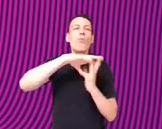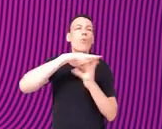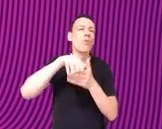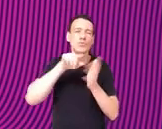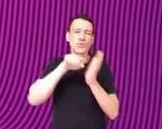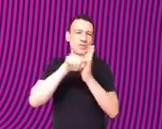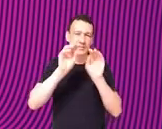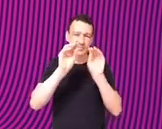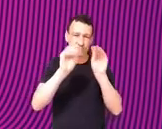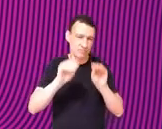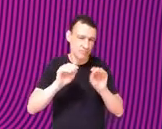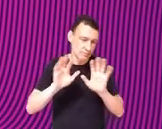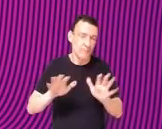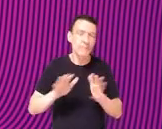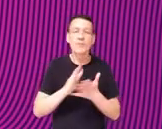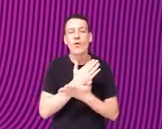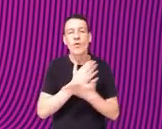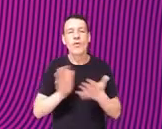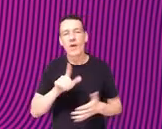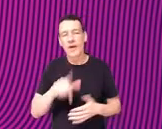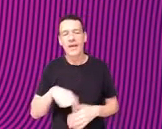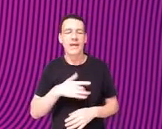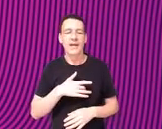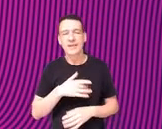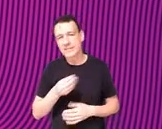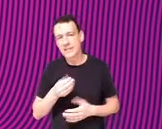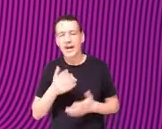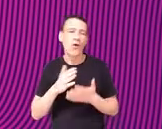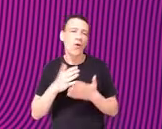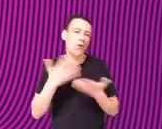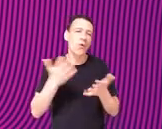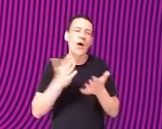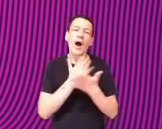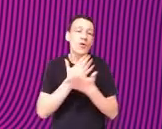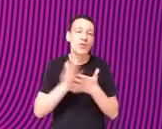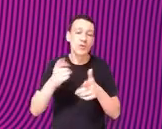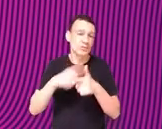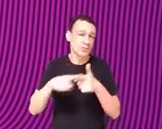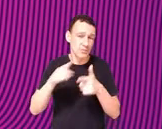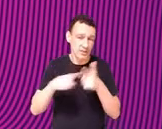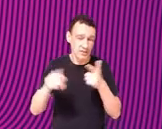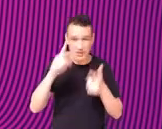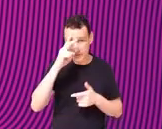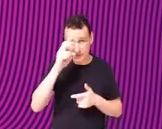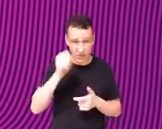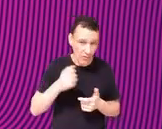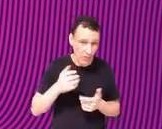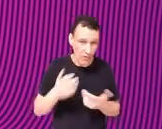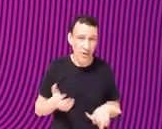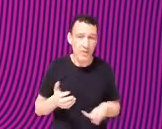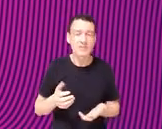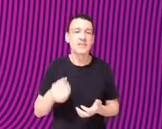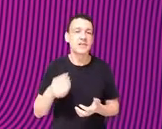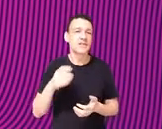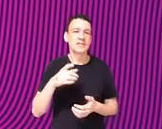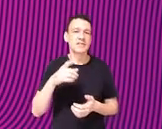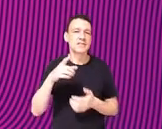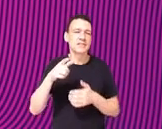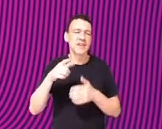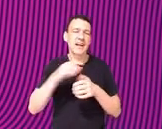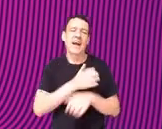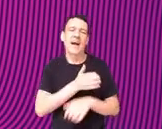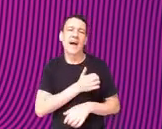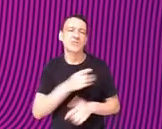noutros casos ainda algumas patologias mais específicas, como a cardiomiopatia chagásica ou a